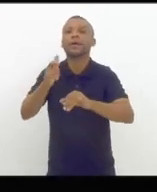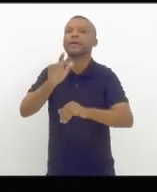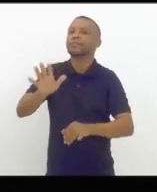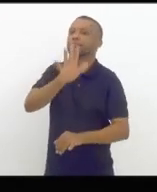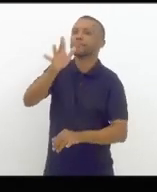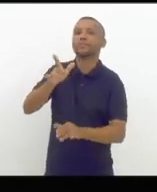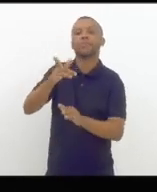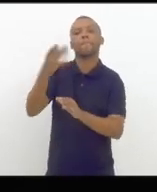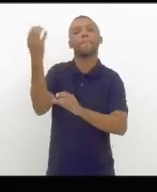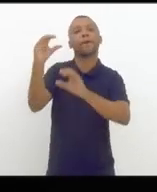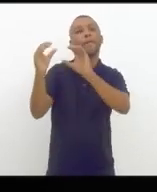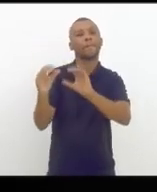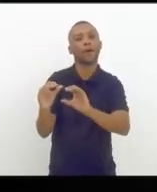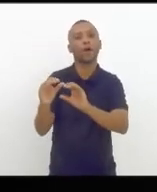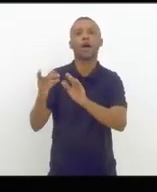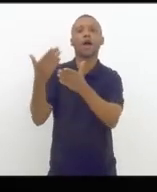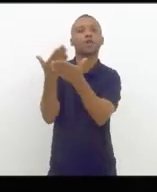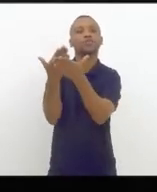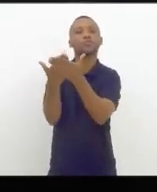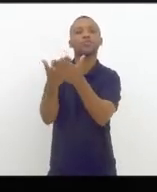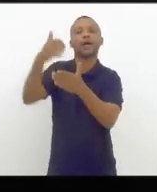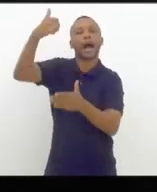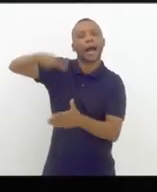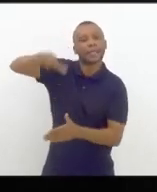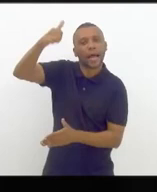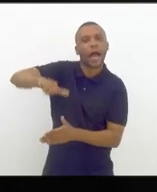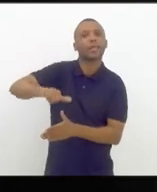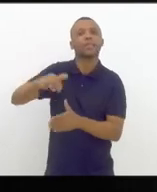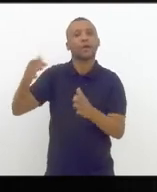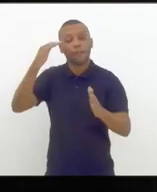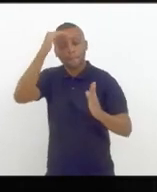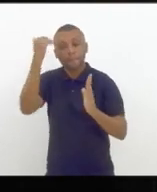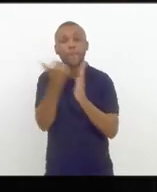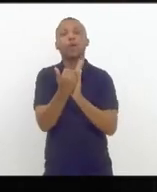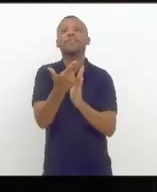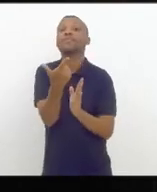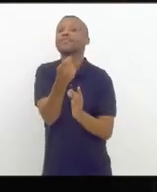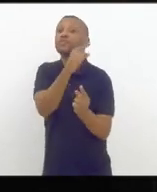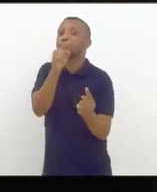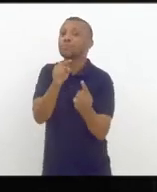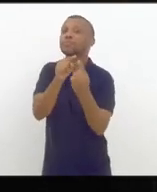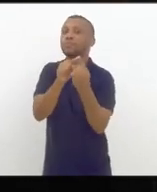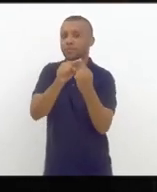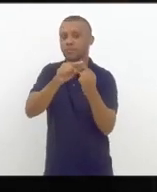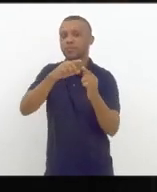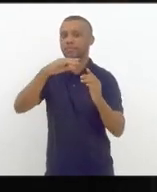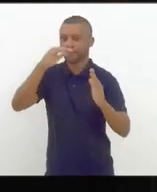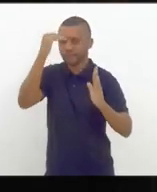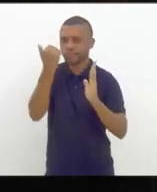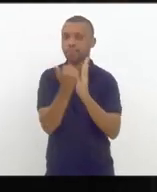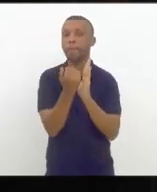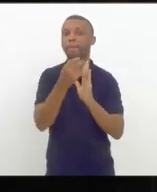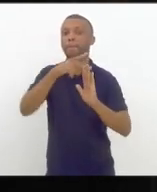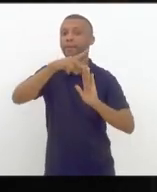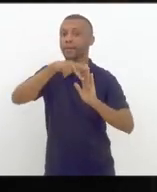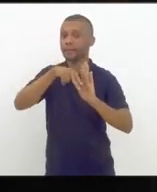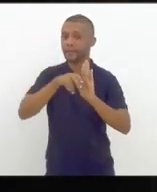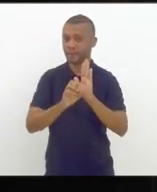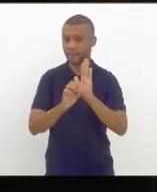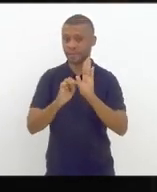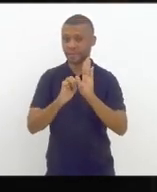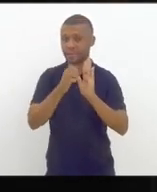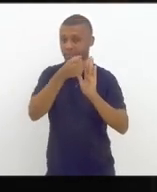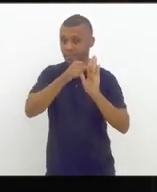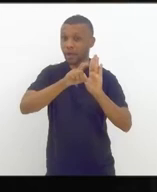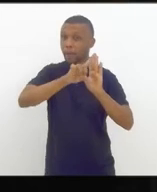análises relativos ao cumprimento das 20 metas que constituem o plano nacional de educação quero destacar que o plano nacional de educação